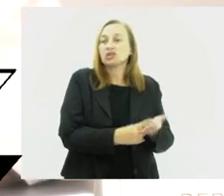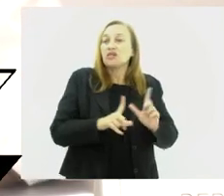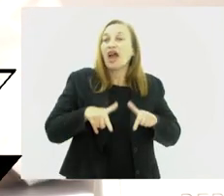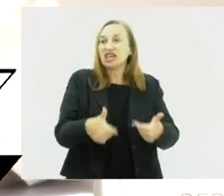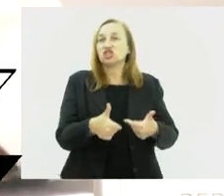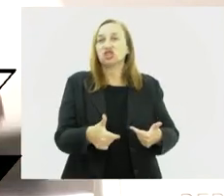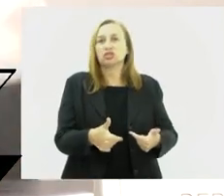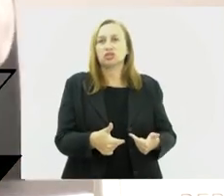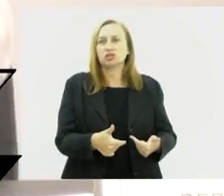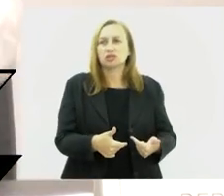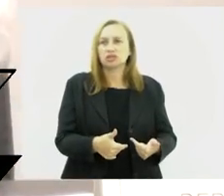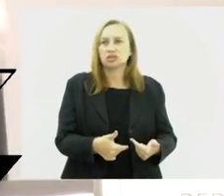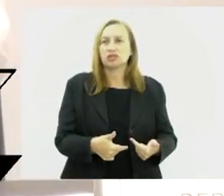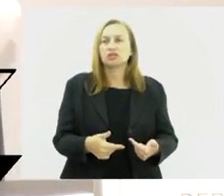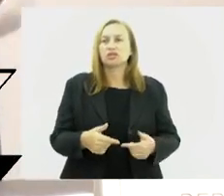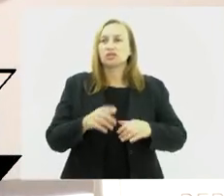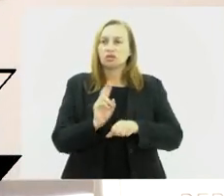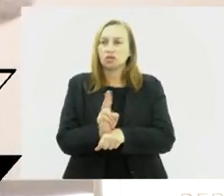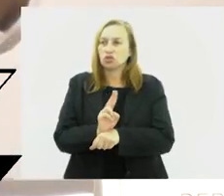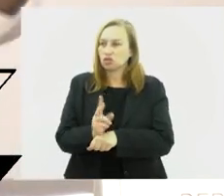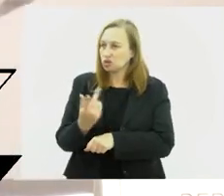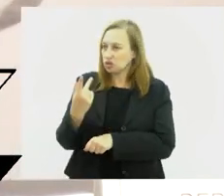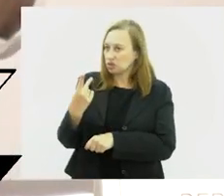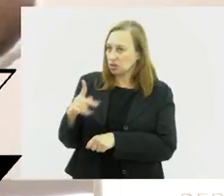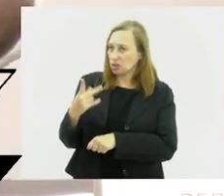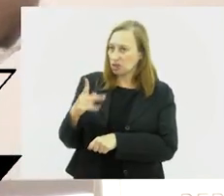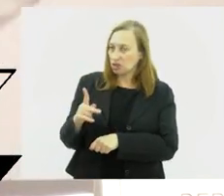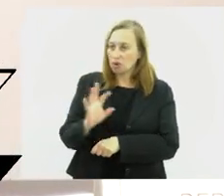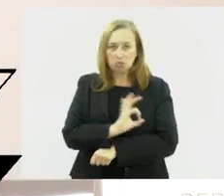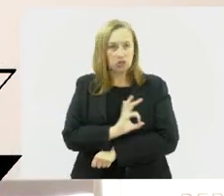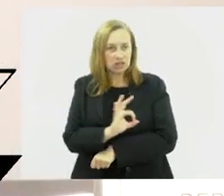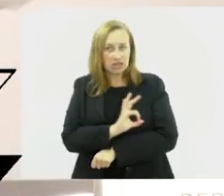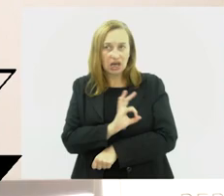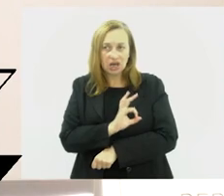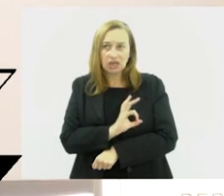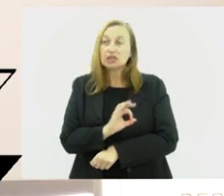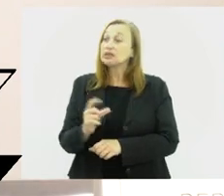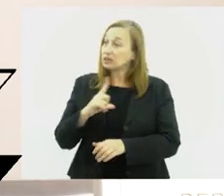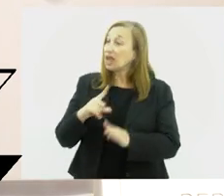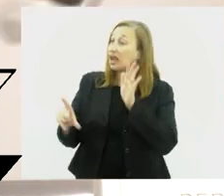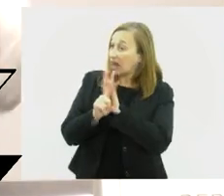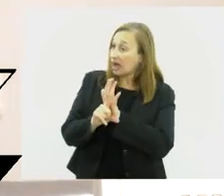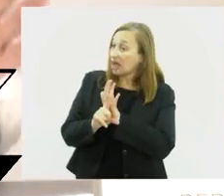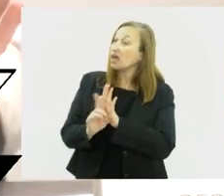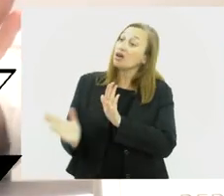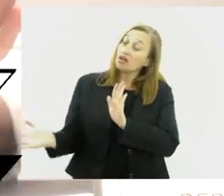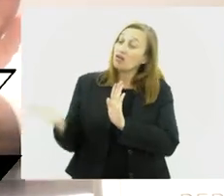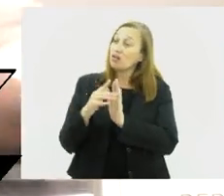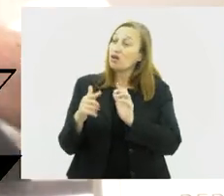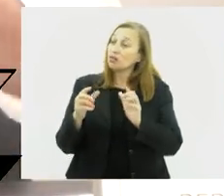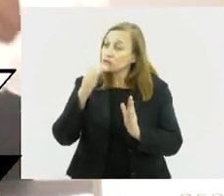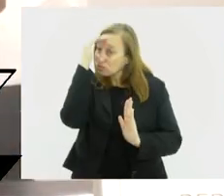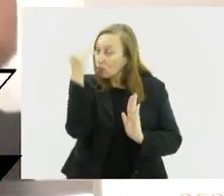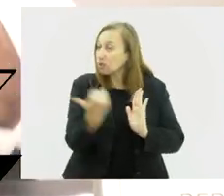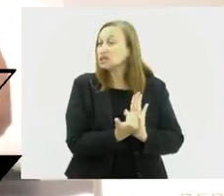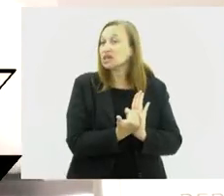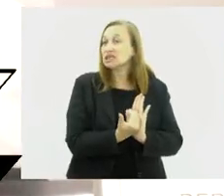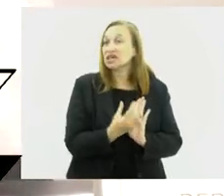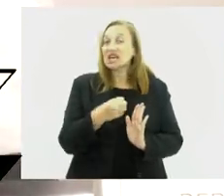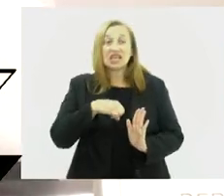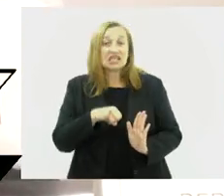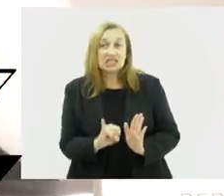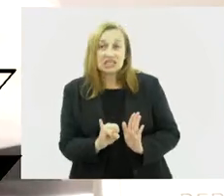funcionar. Vai chegar para os agentes dele e dizer: meus amigos policiais, tem tal lei, vamos fazer cumprir. Se ela depois